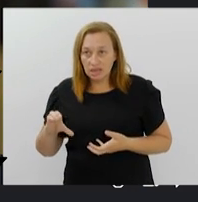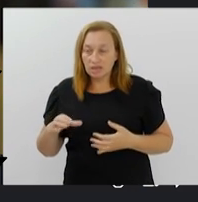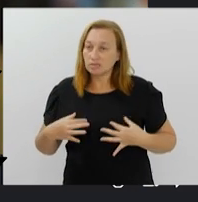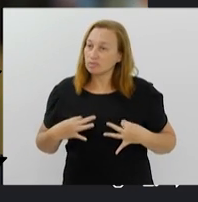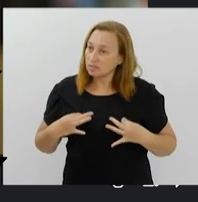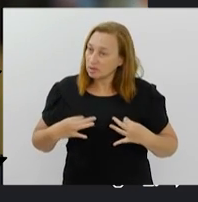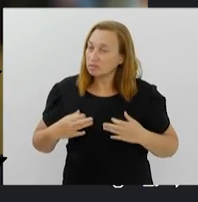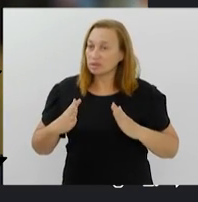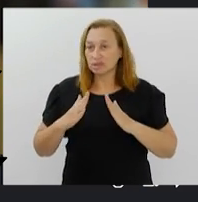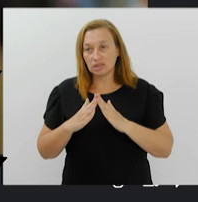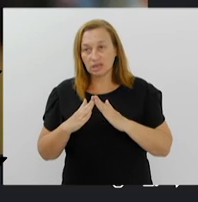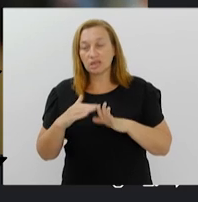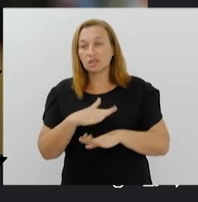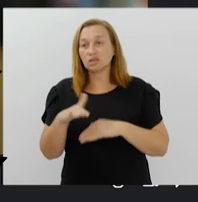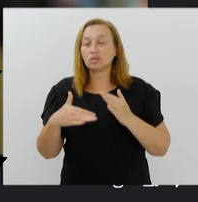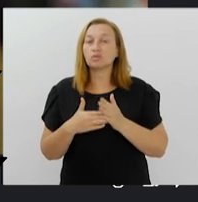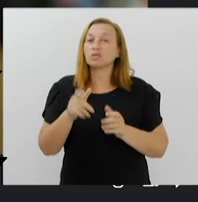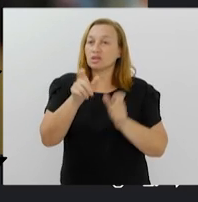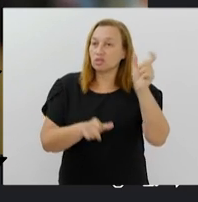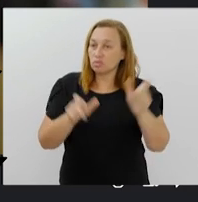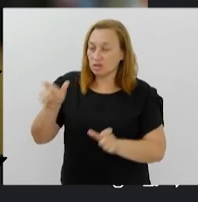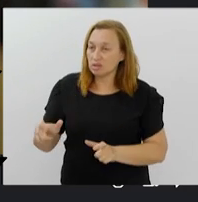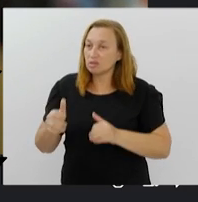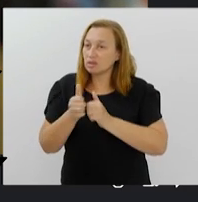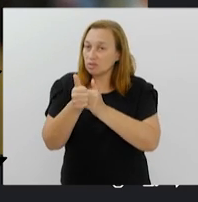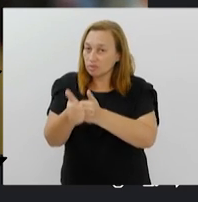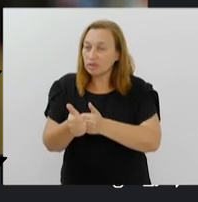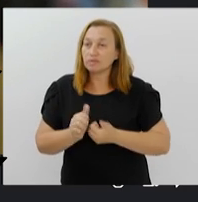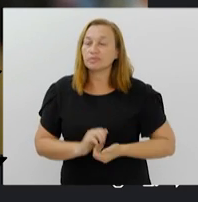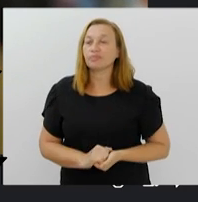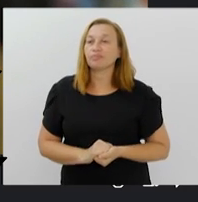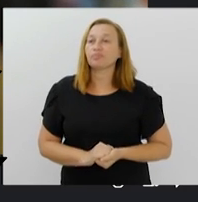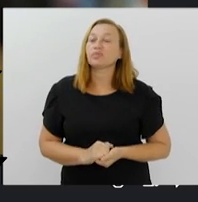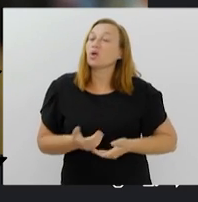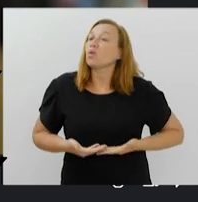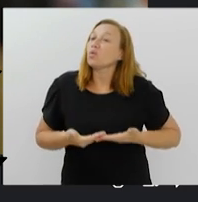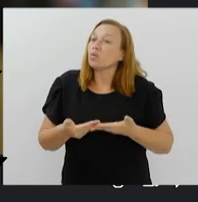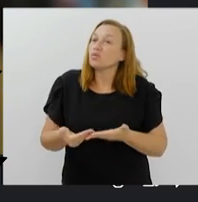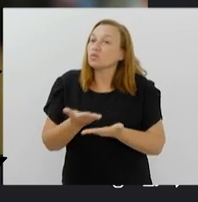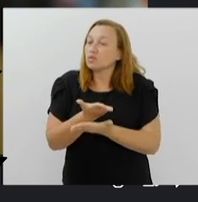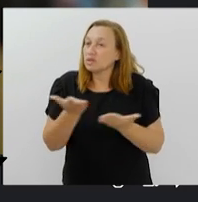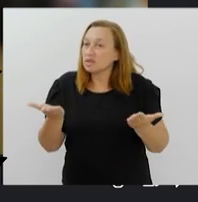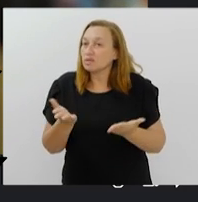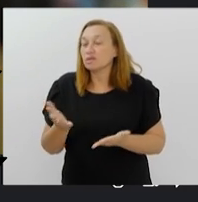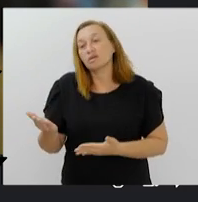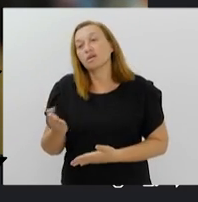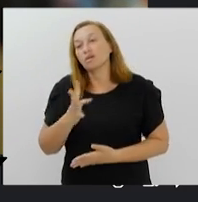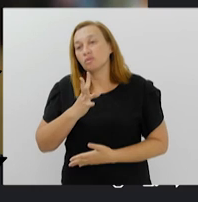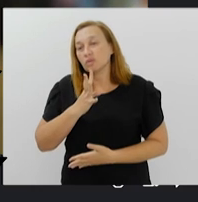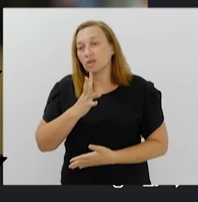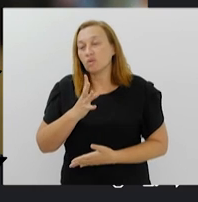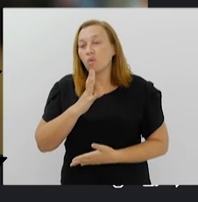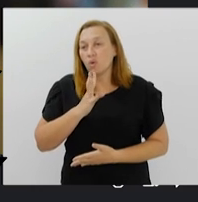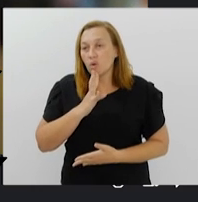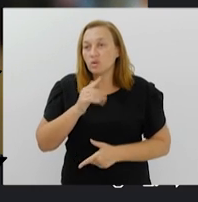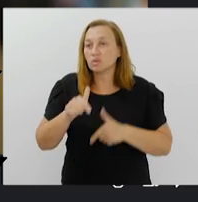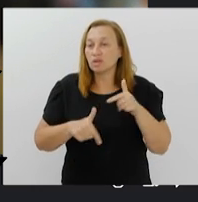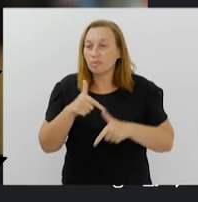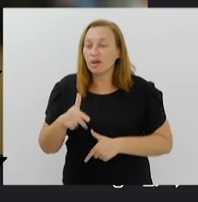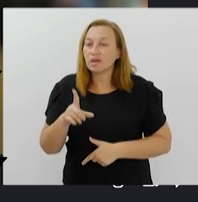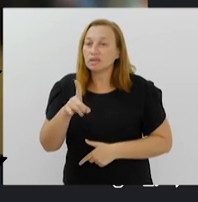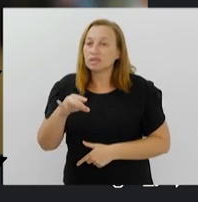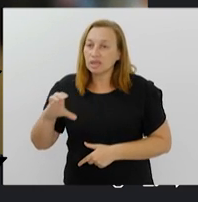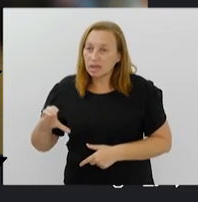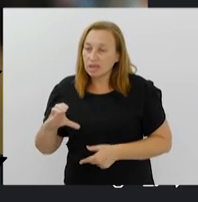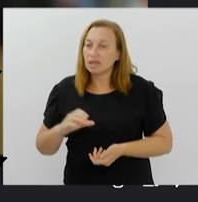casa e a disposição de todas as pessoas que estão nos acompanhando eu convido todas para que conheçam o trabalho do idec disseminem o nosso